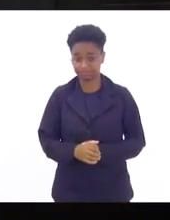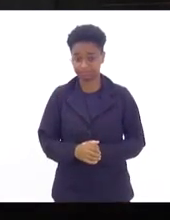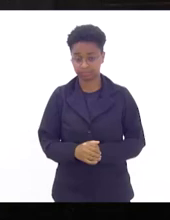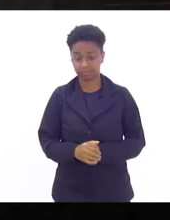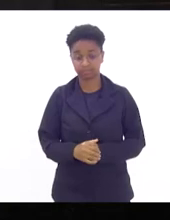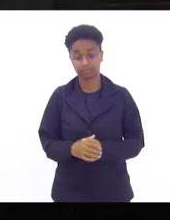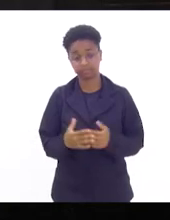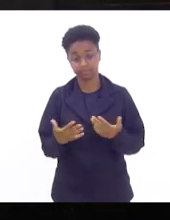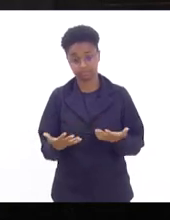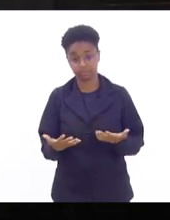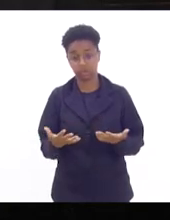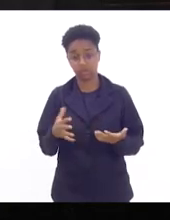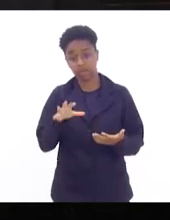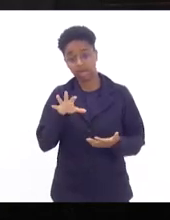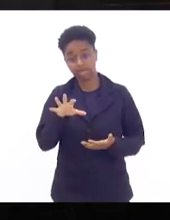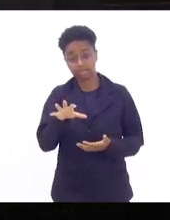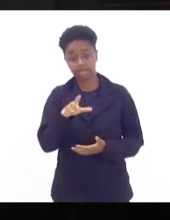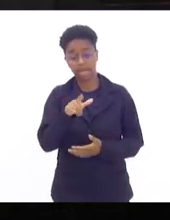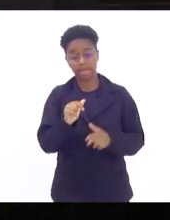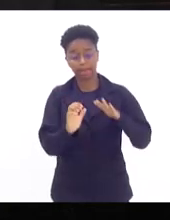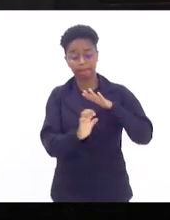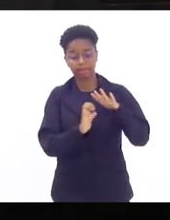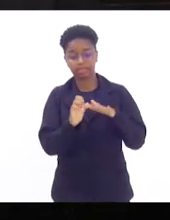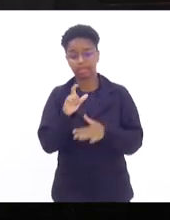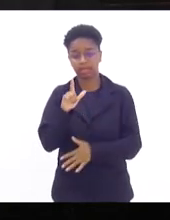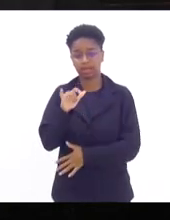isto é a Light.